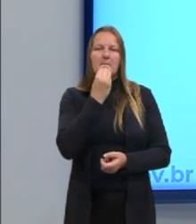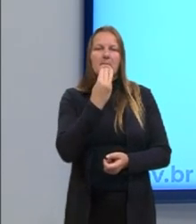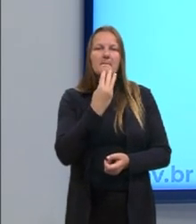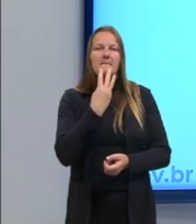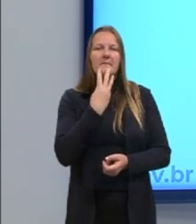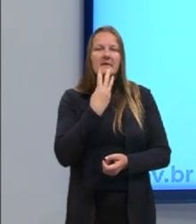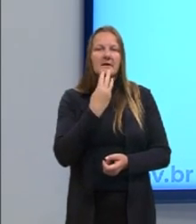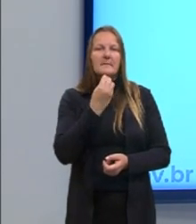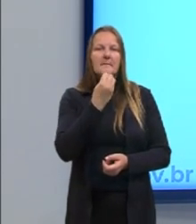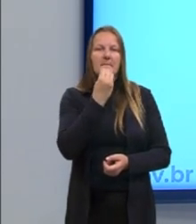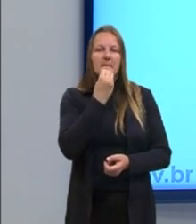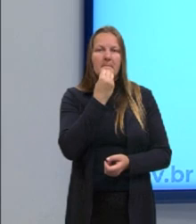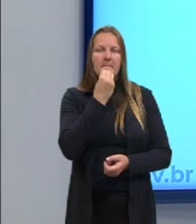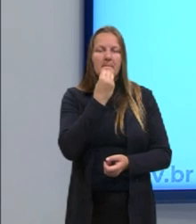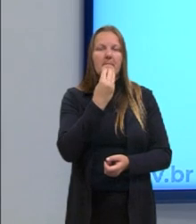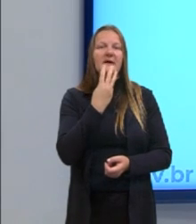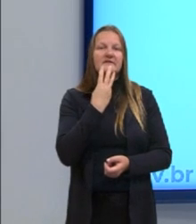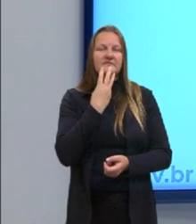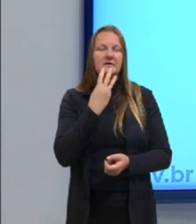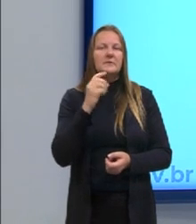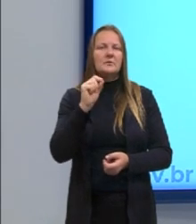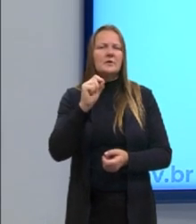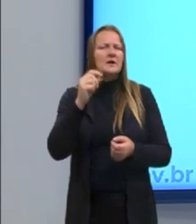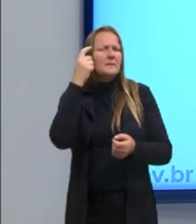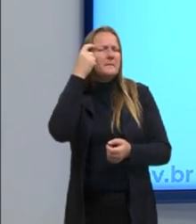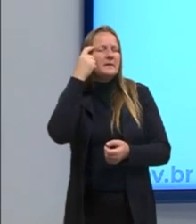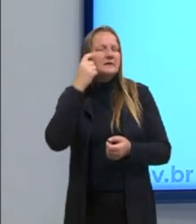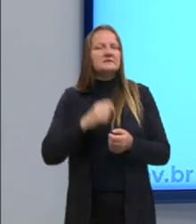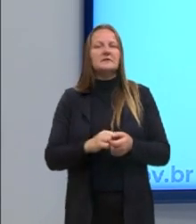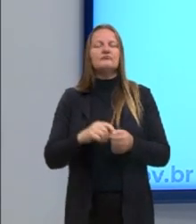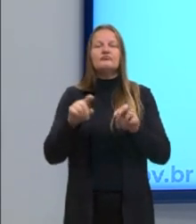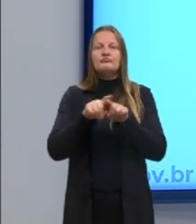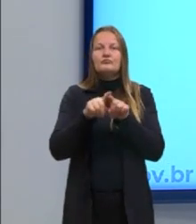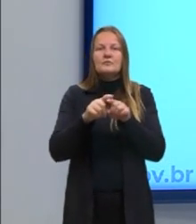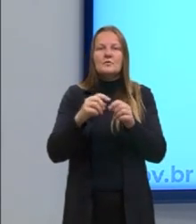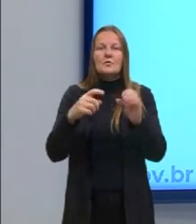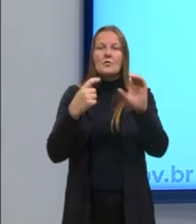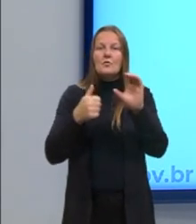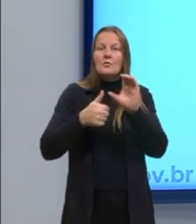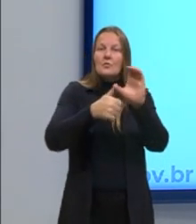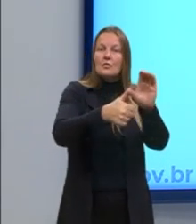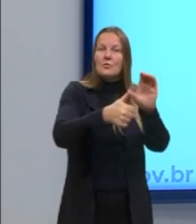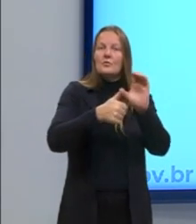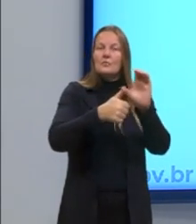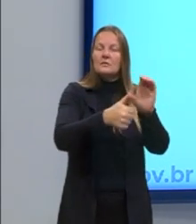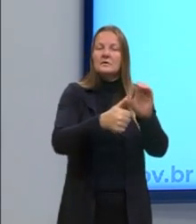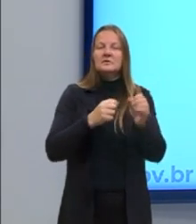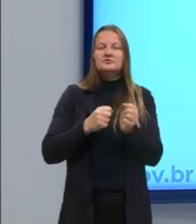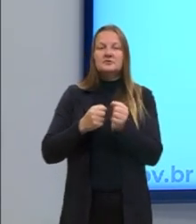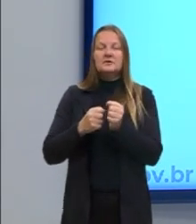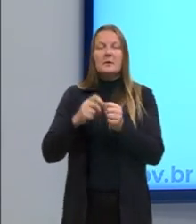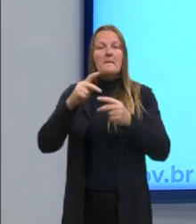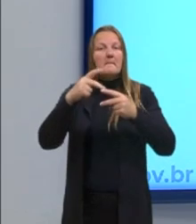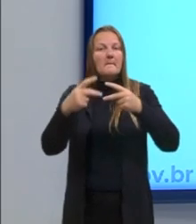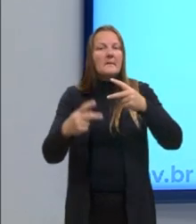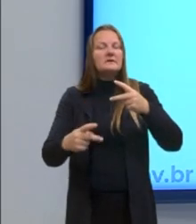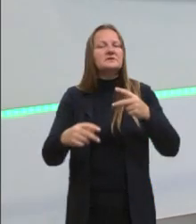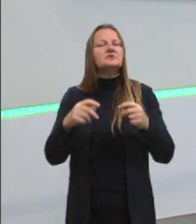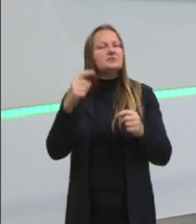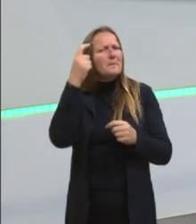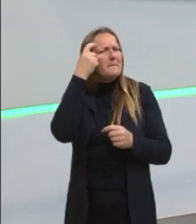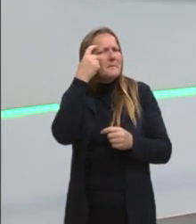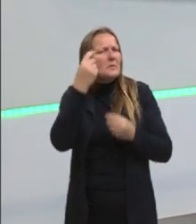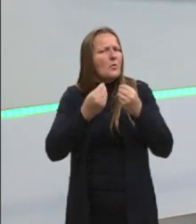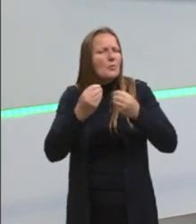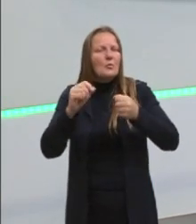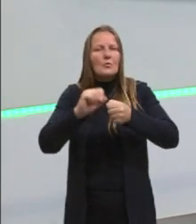essa essa visão Escolástica do cristianismo né tinham paradigma existia um modo de pensar e